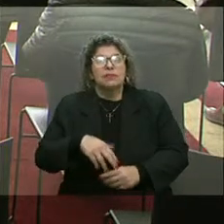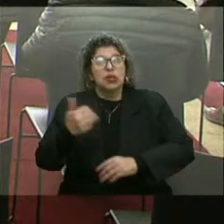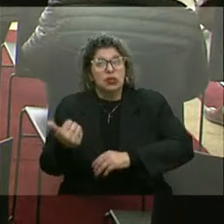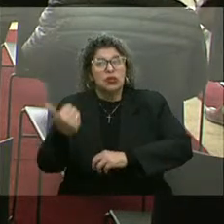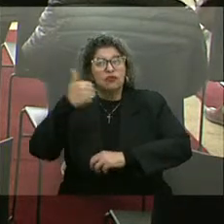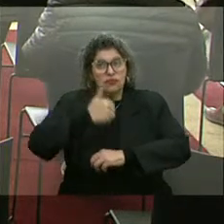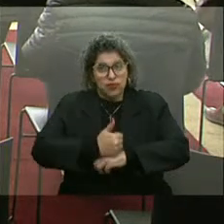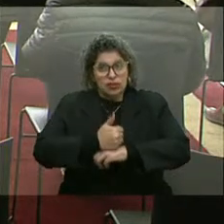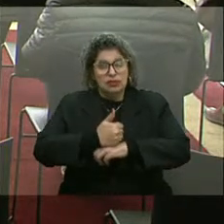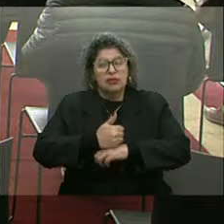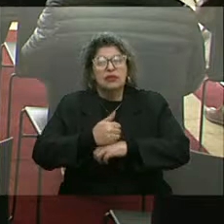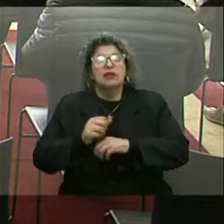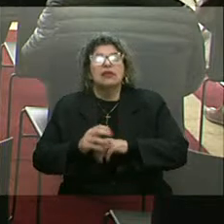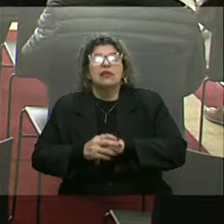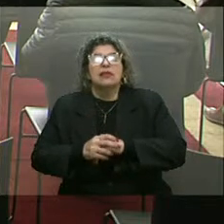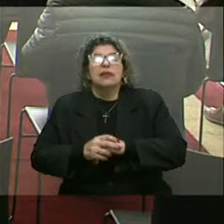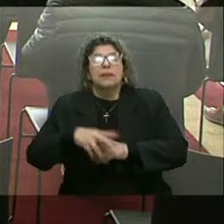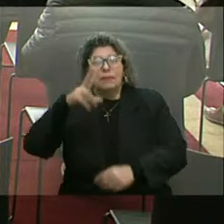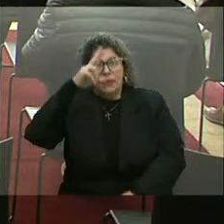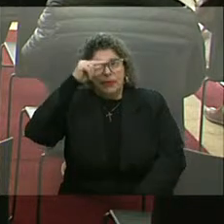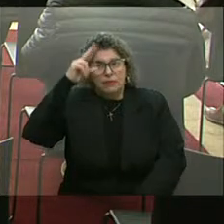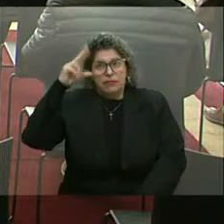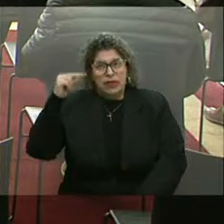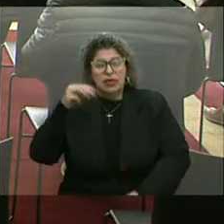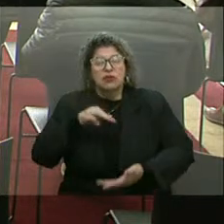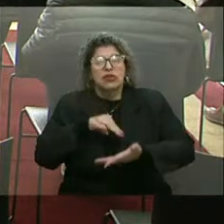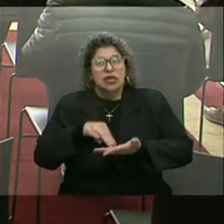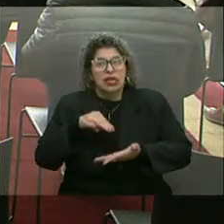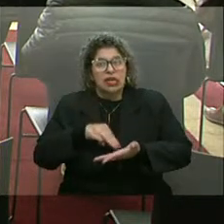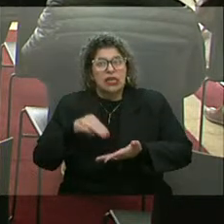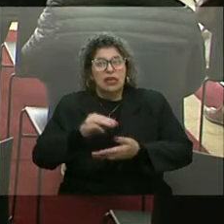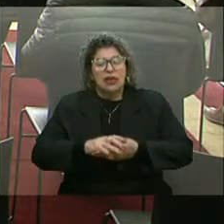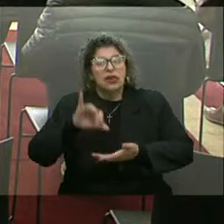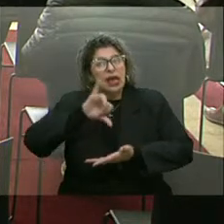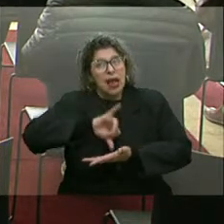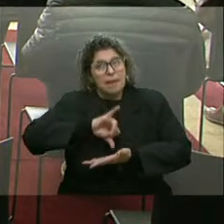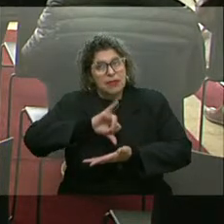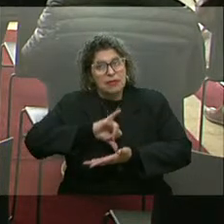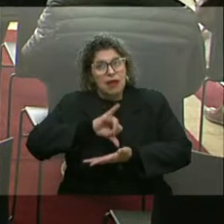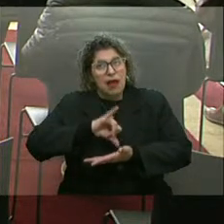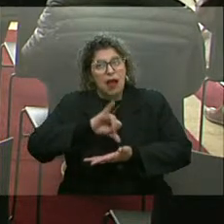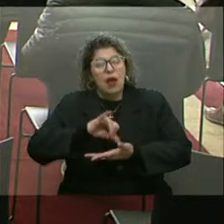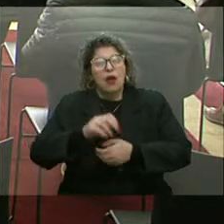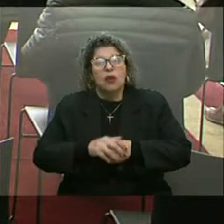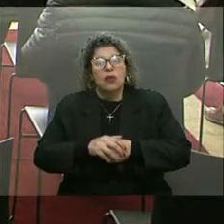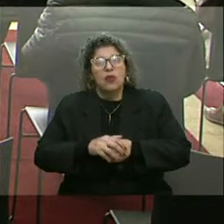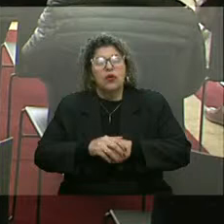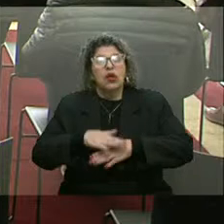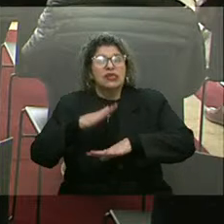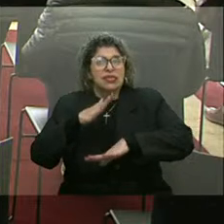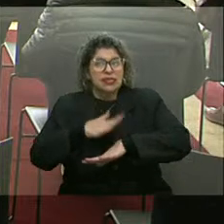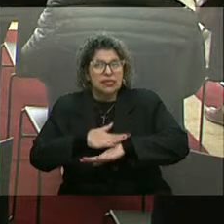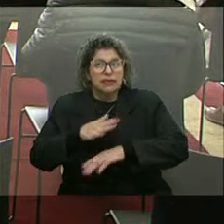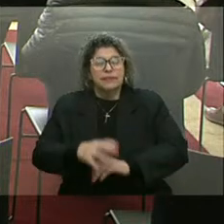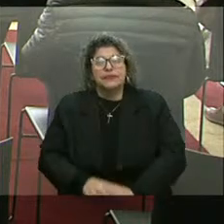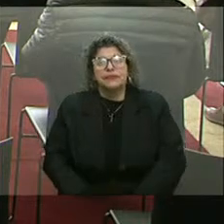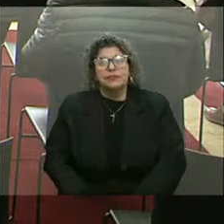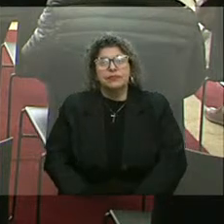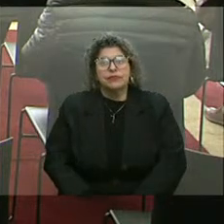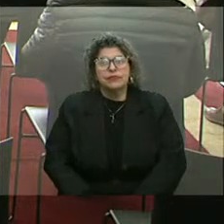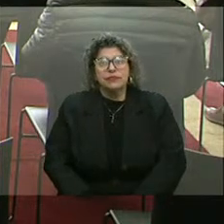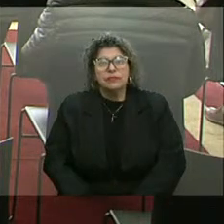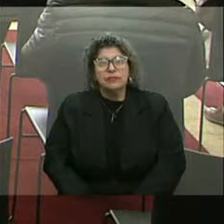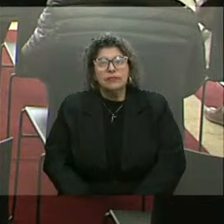vice-prefeito, pelo seu secretário da Saúde, denotando aí a importância que a capital do Estado concede a esse tema. Muito obrigado.